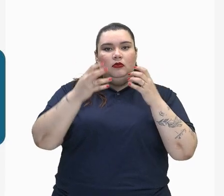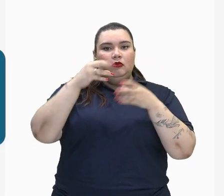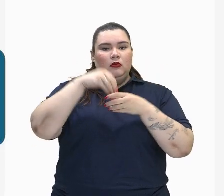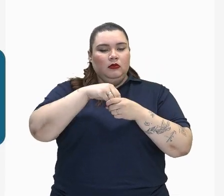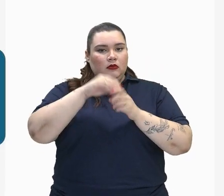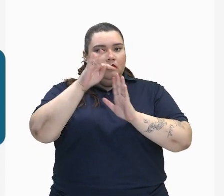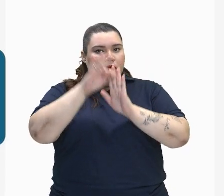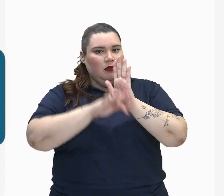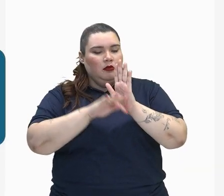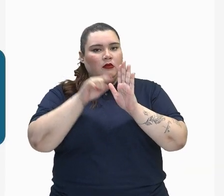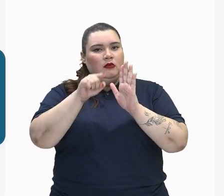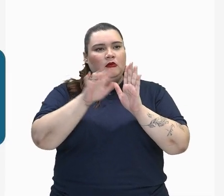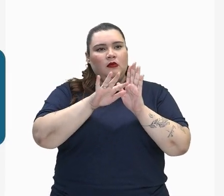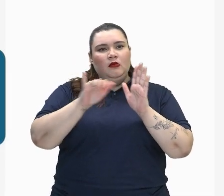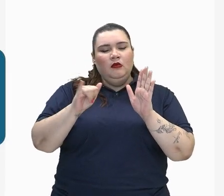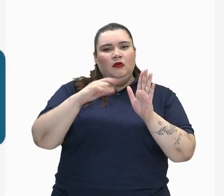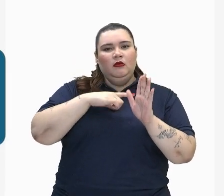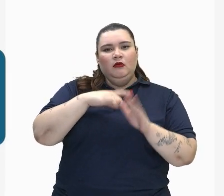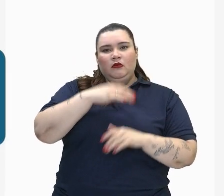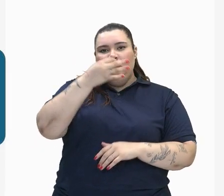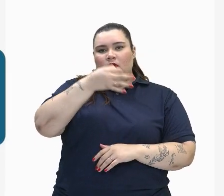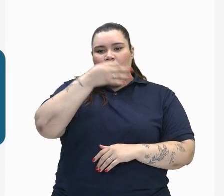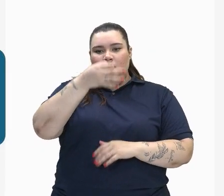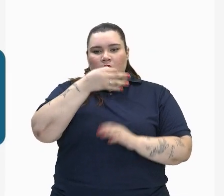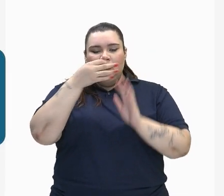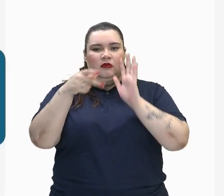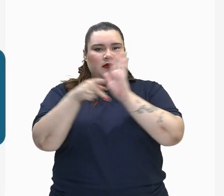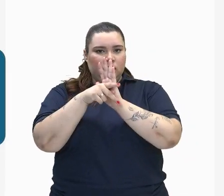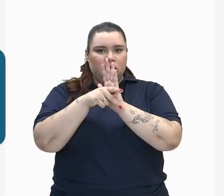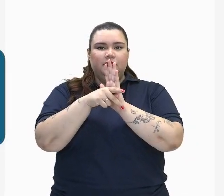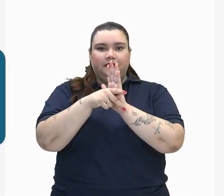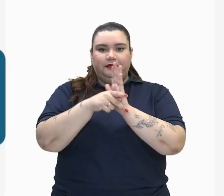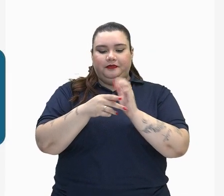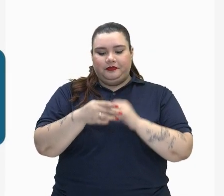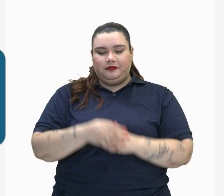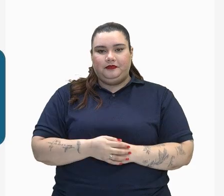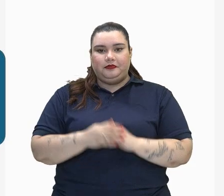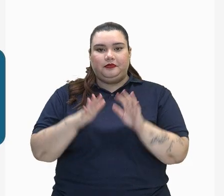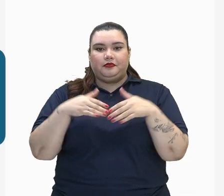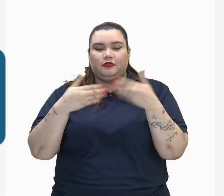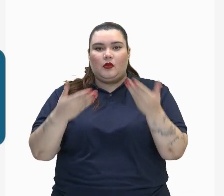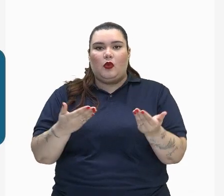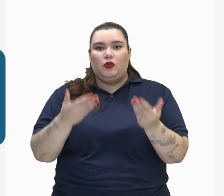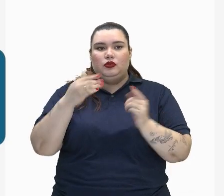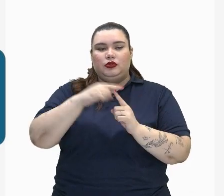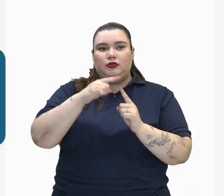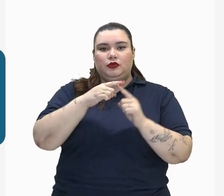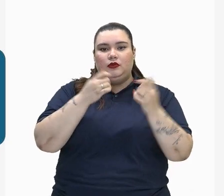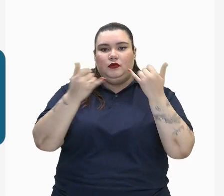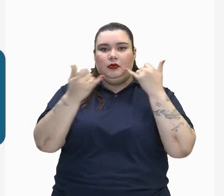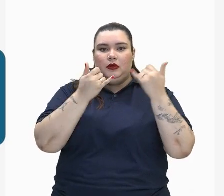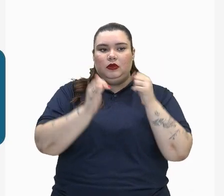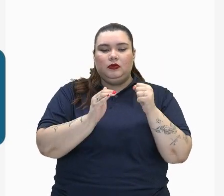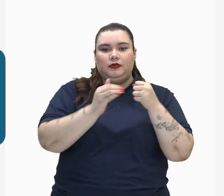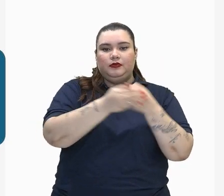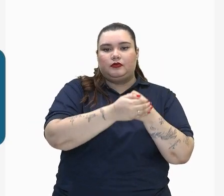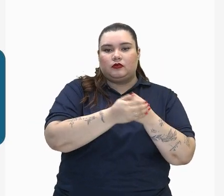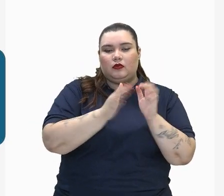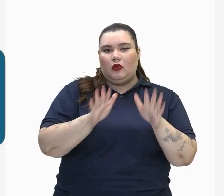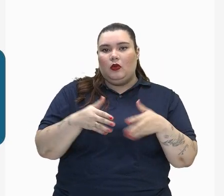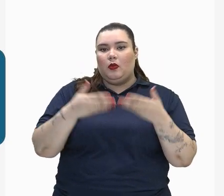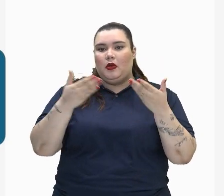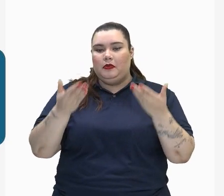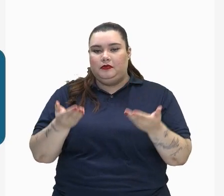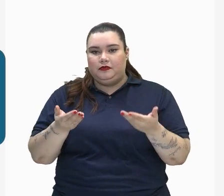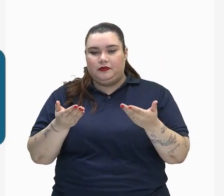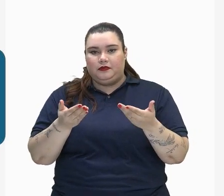texto, você vai tirar suas conclusões. Então, o que é que tem de informações implícitas lá no texto